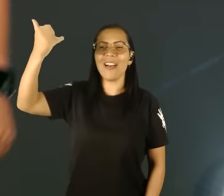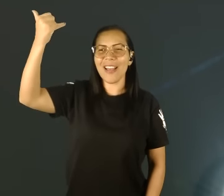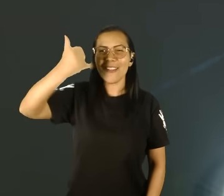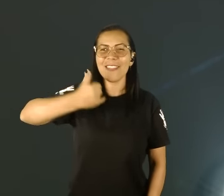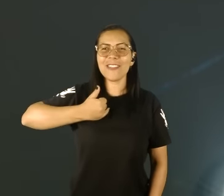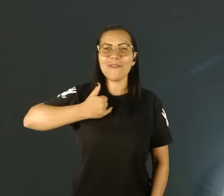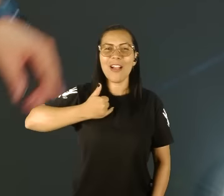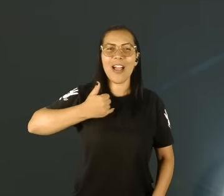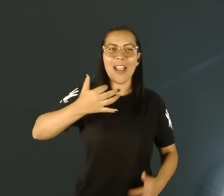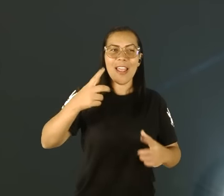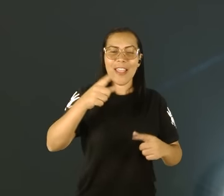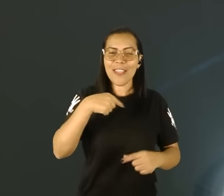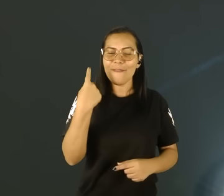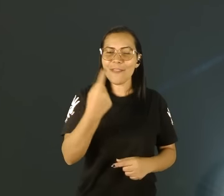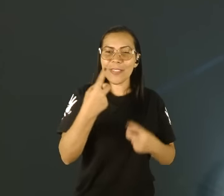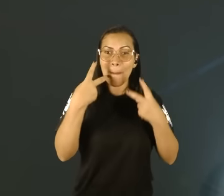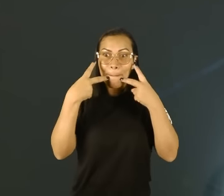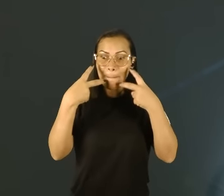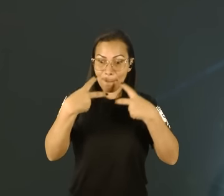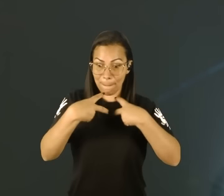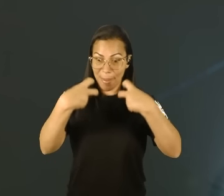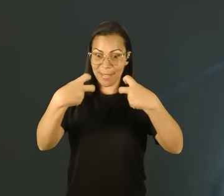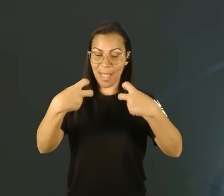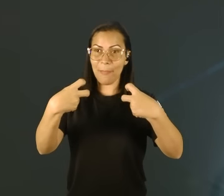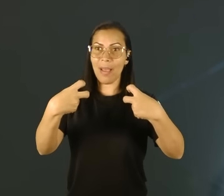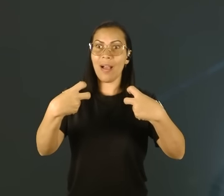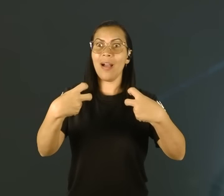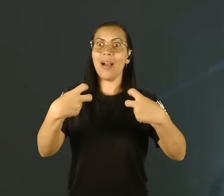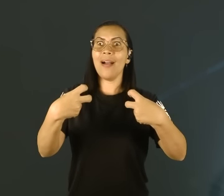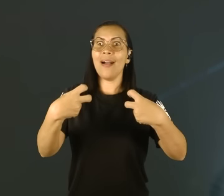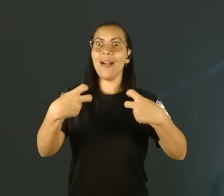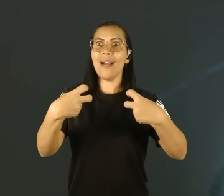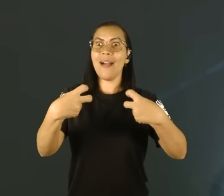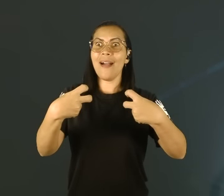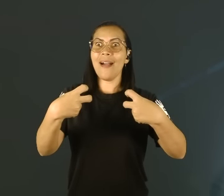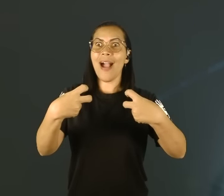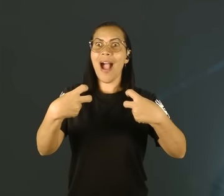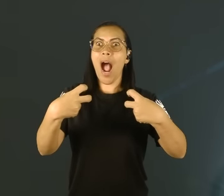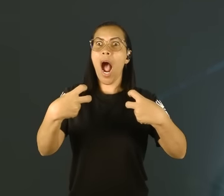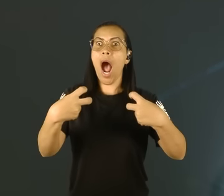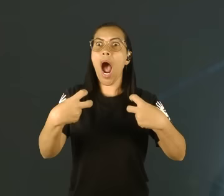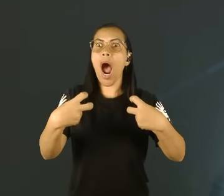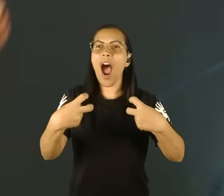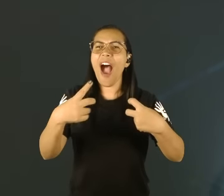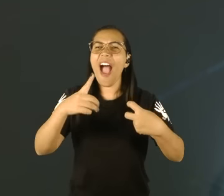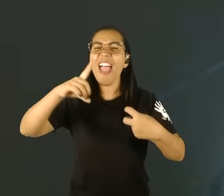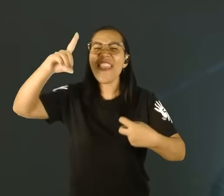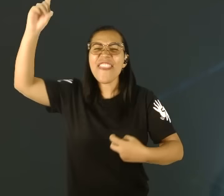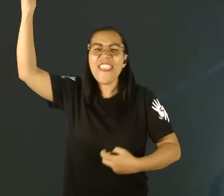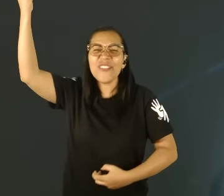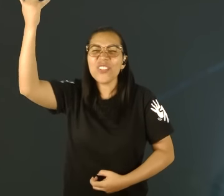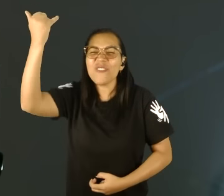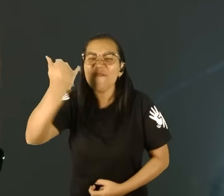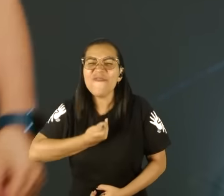para nada. E o céu vai gritar: graças, graças que agora você cansou, que eu vou poder falar com